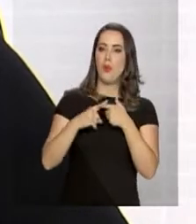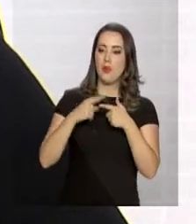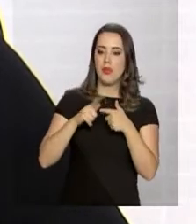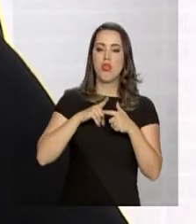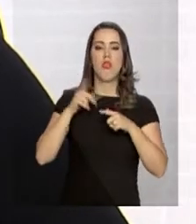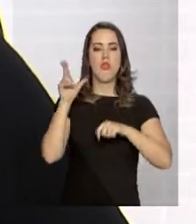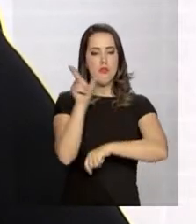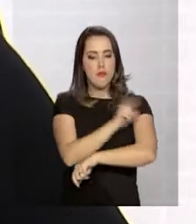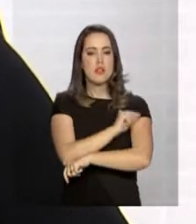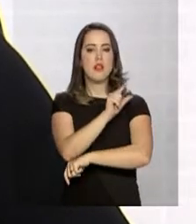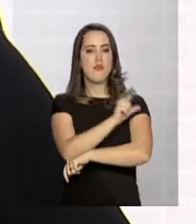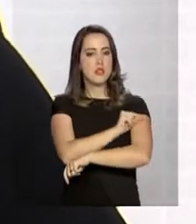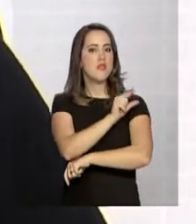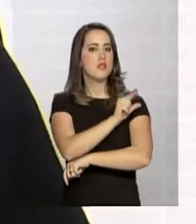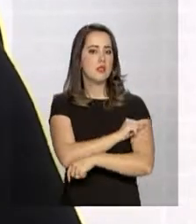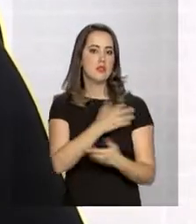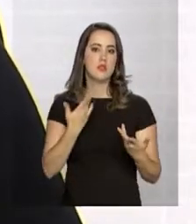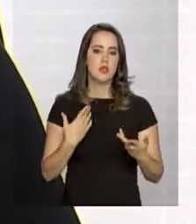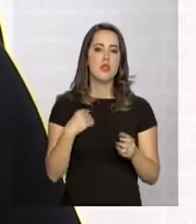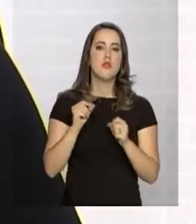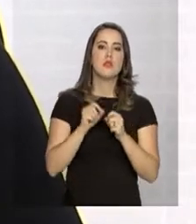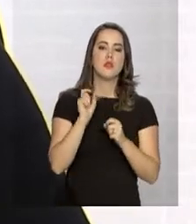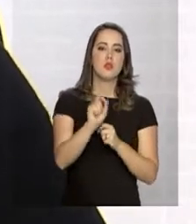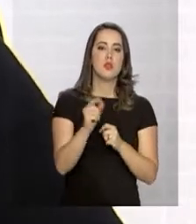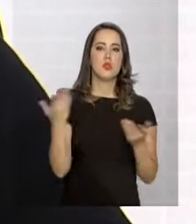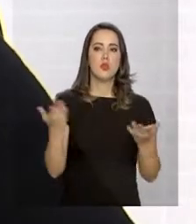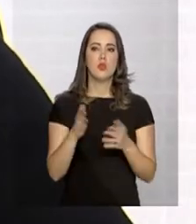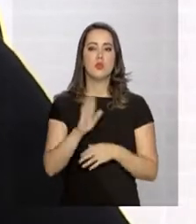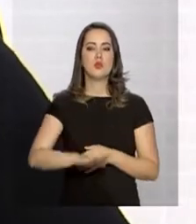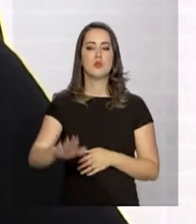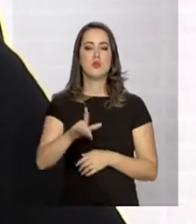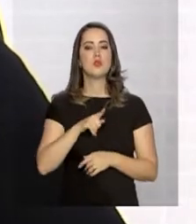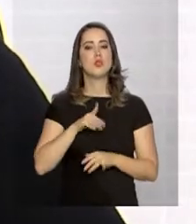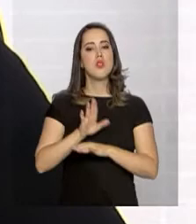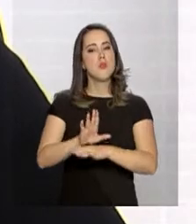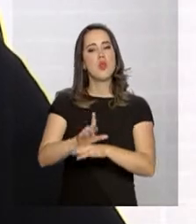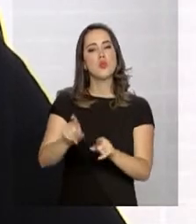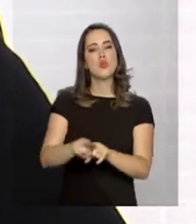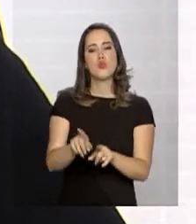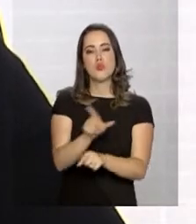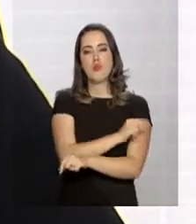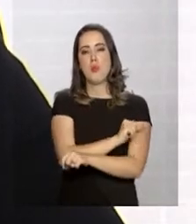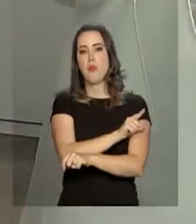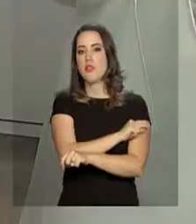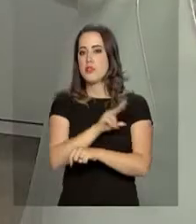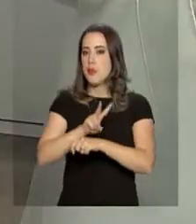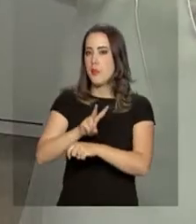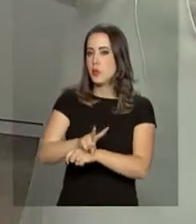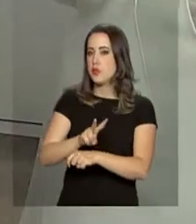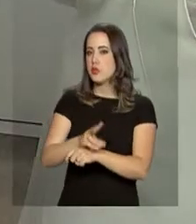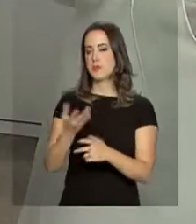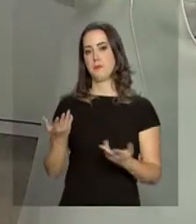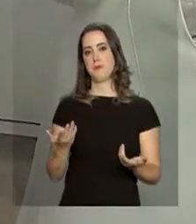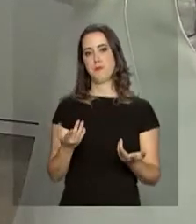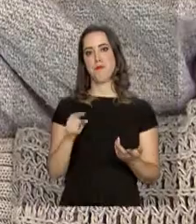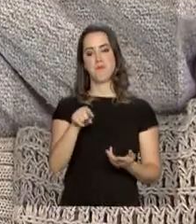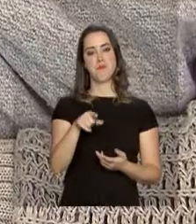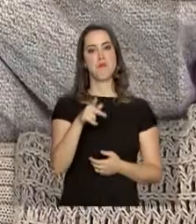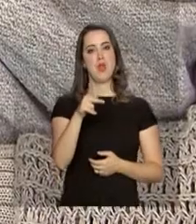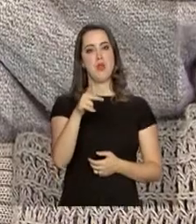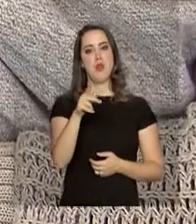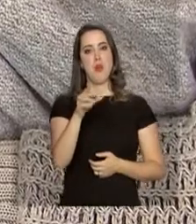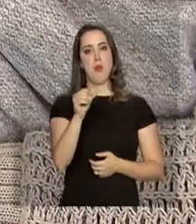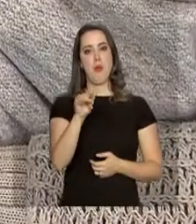essa ação de vacinação e fazer com que essas crianças de hoje também sejam beneficiados pela vacina as vacinas contra pólio e